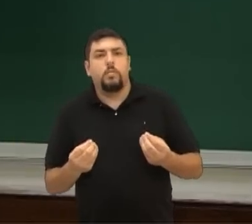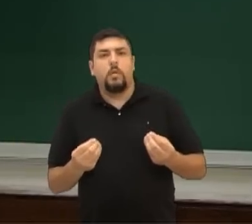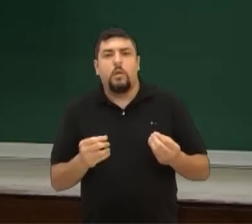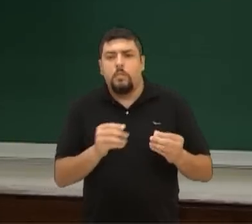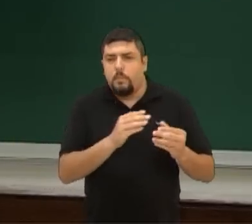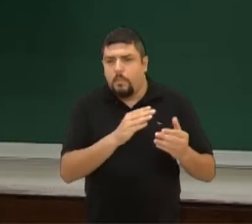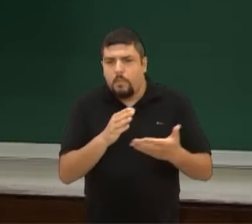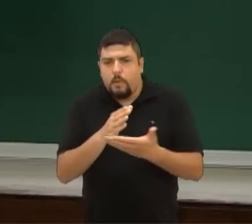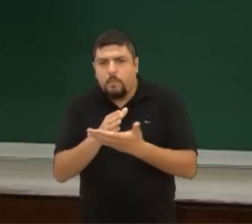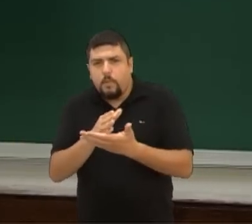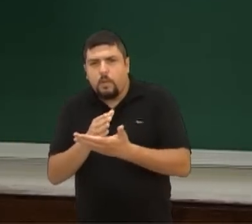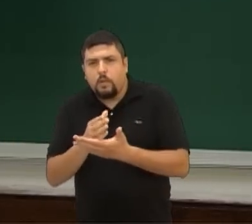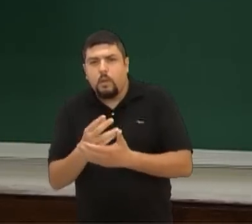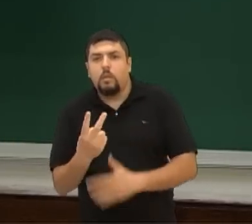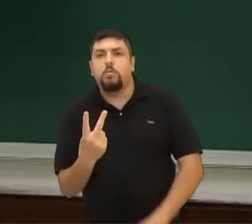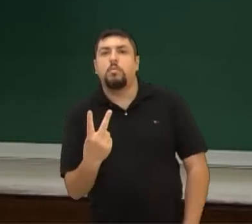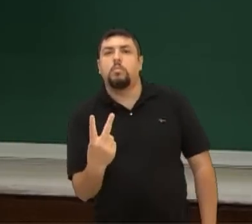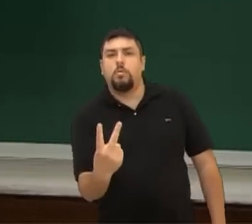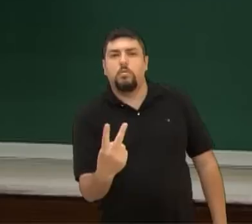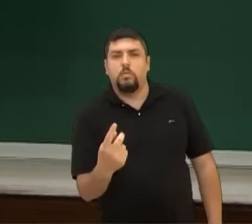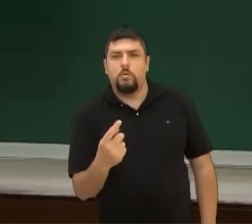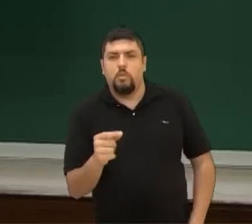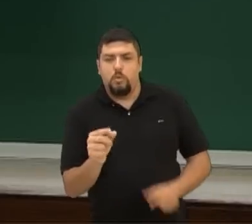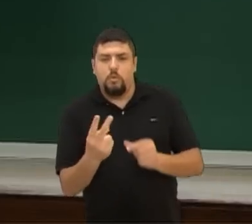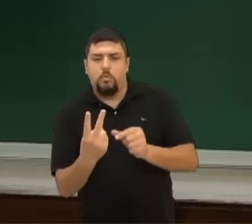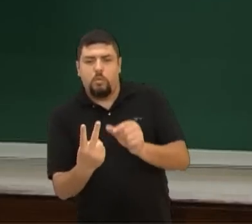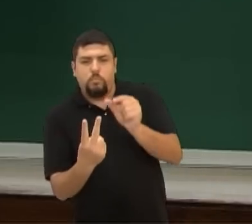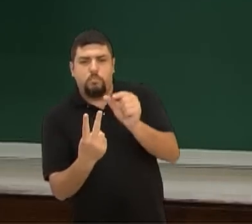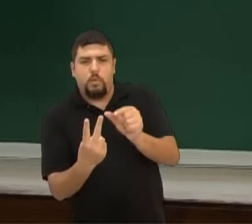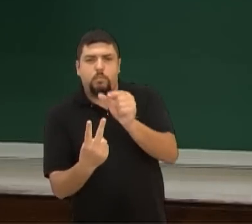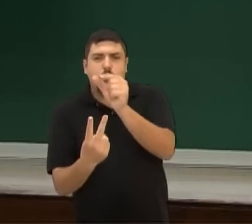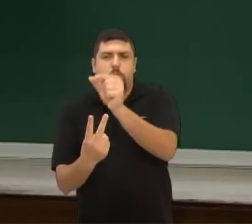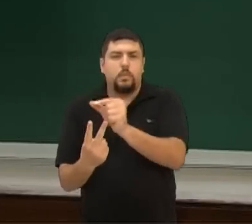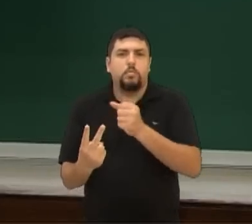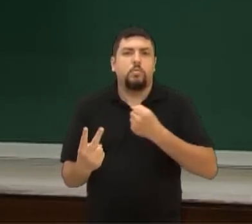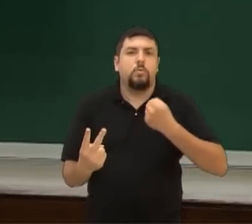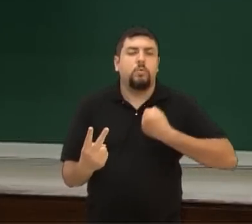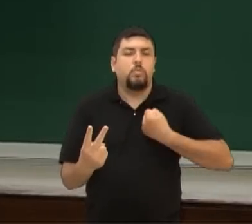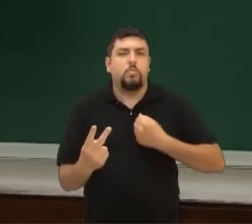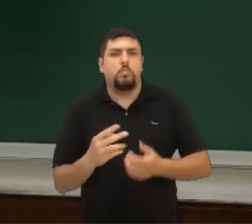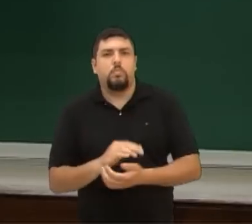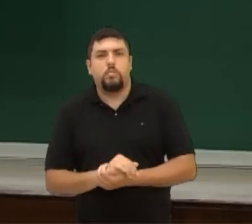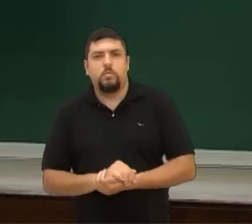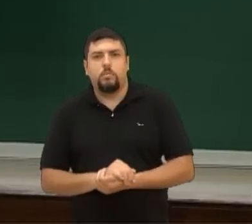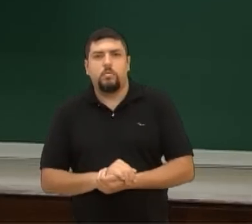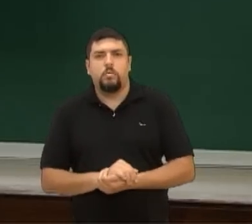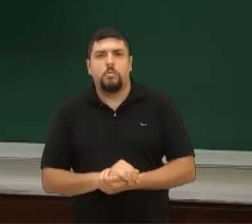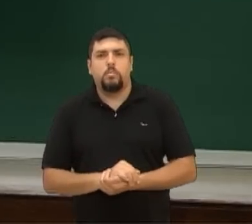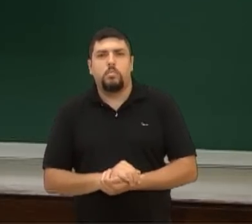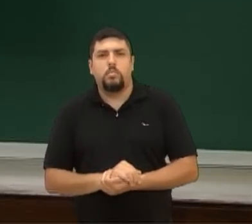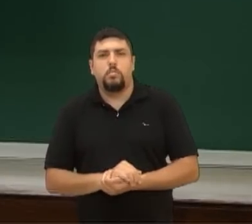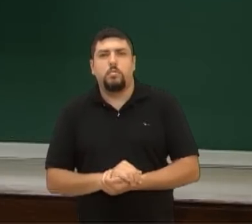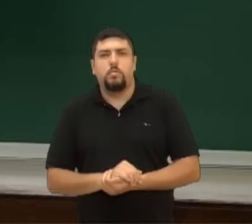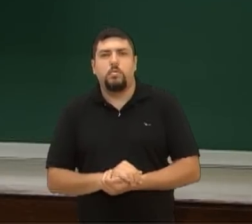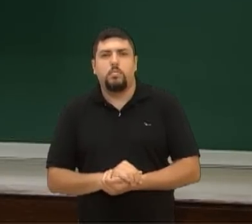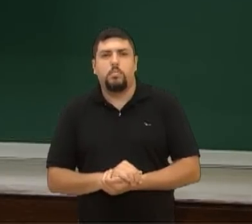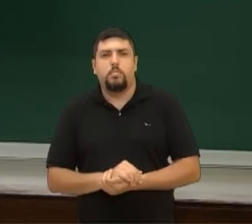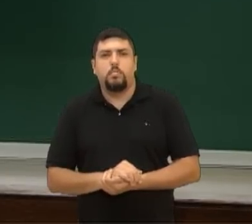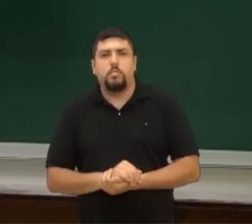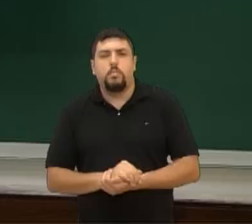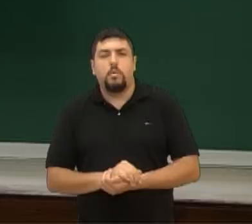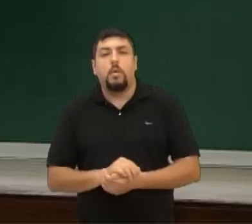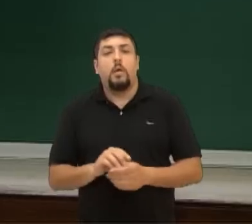meio. Olha lá, se tivesse apenas 7 números, eu ia contar 3, 3 e o número 6 ia ser a